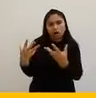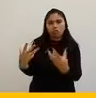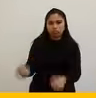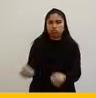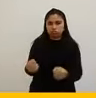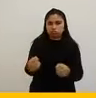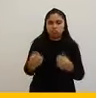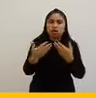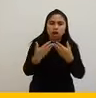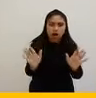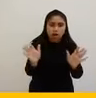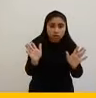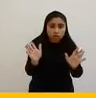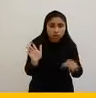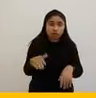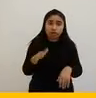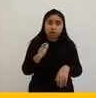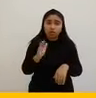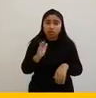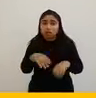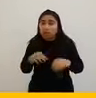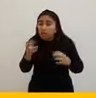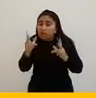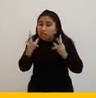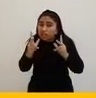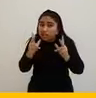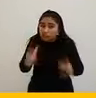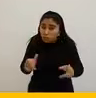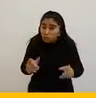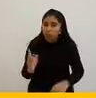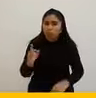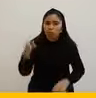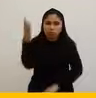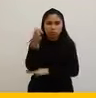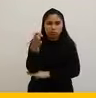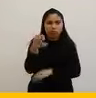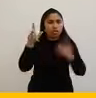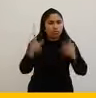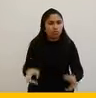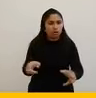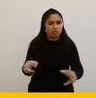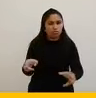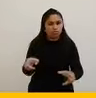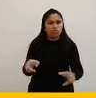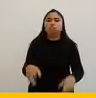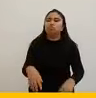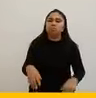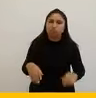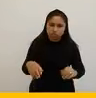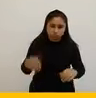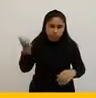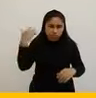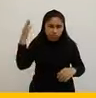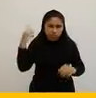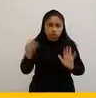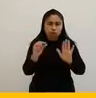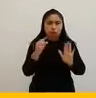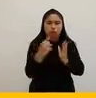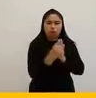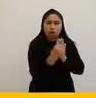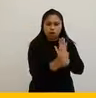o funcionamento nos mesmos moldes dos hotéis, que estava previsto no artigo 12 do